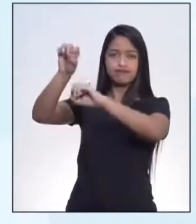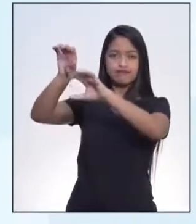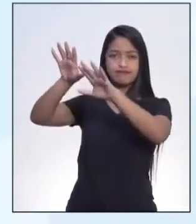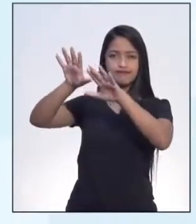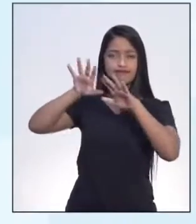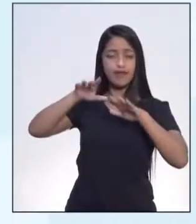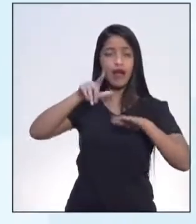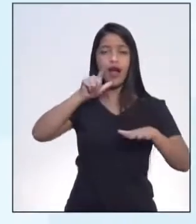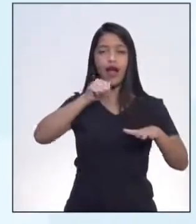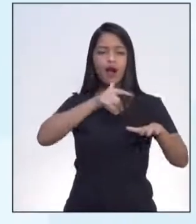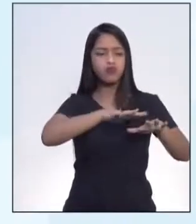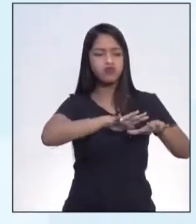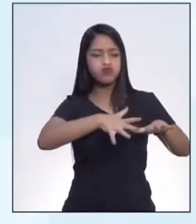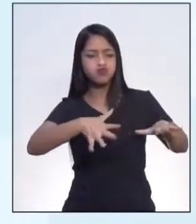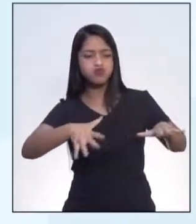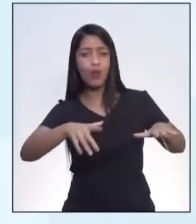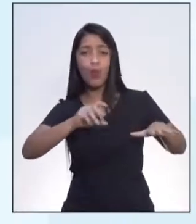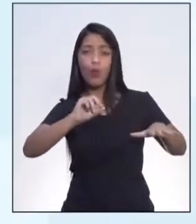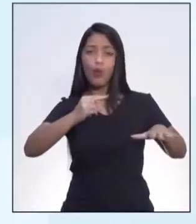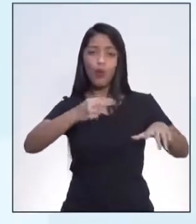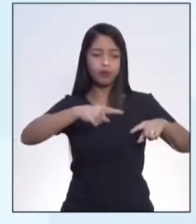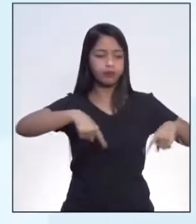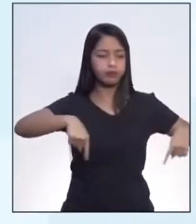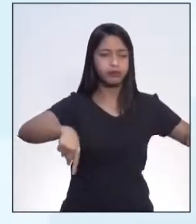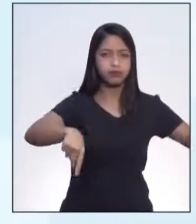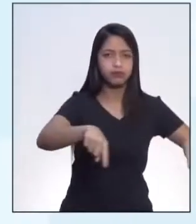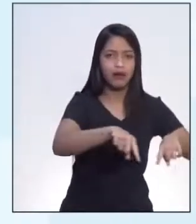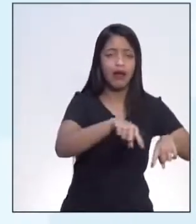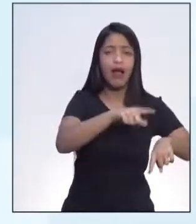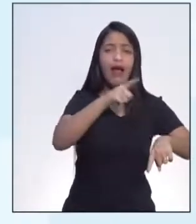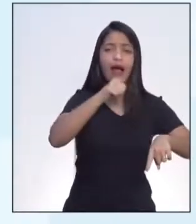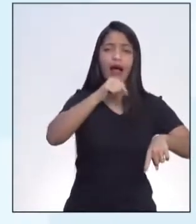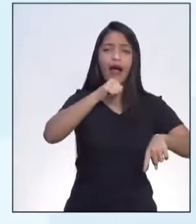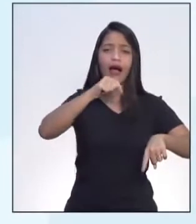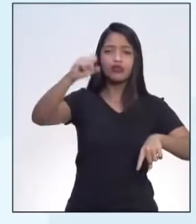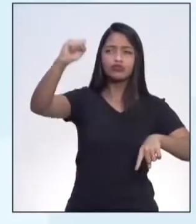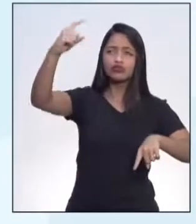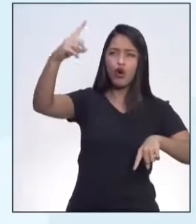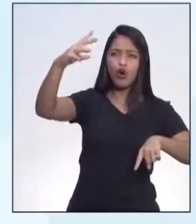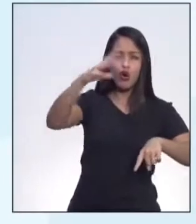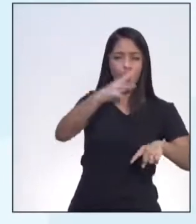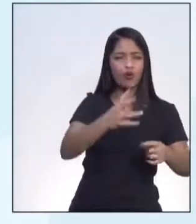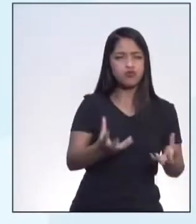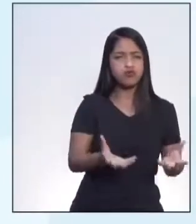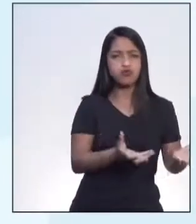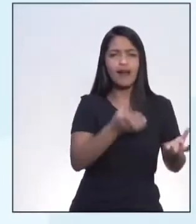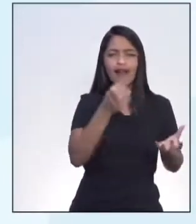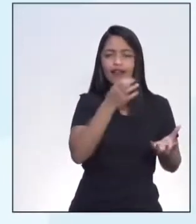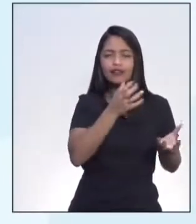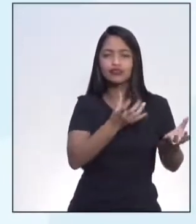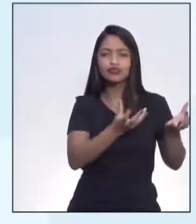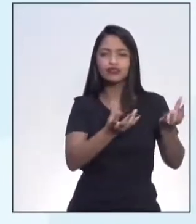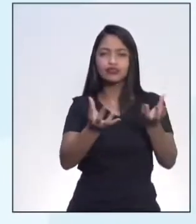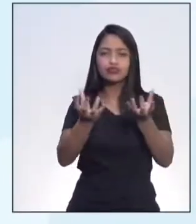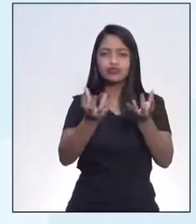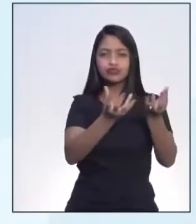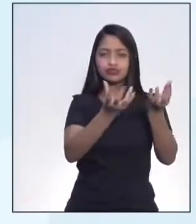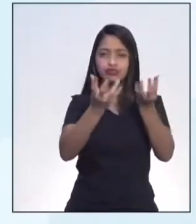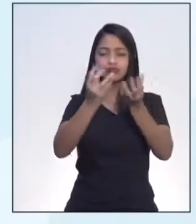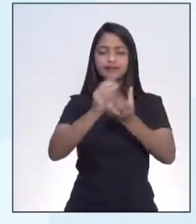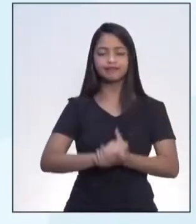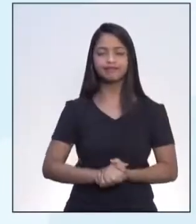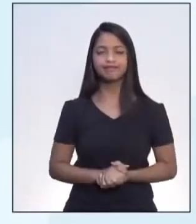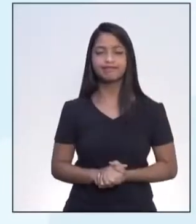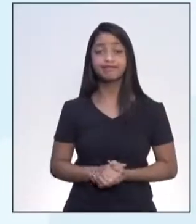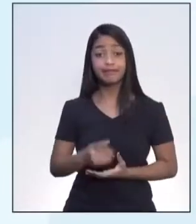do oceano ou lagos evaporam por causa do calor. Ok. Agora, ali vocês viram que eu tenho uma